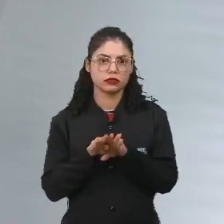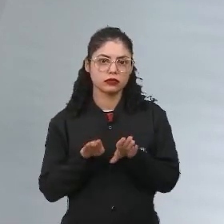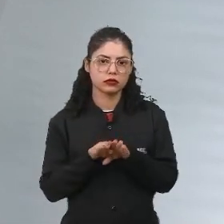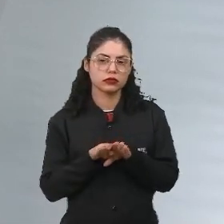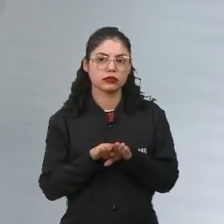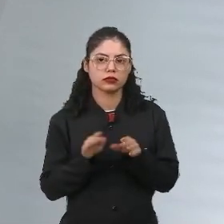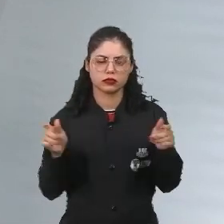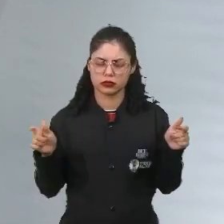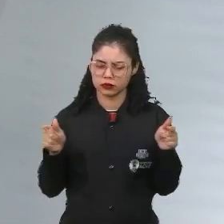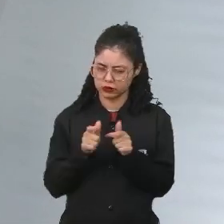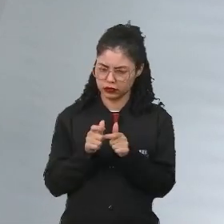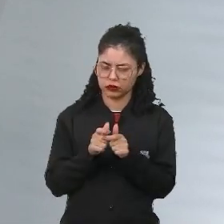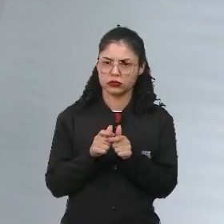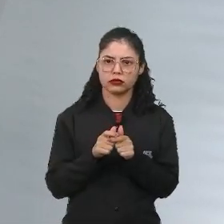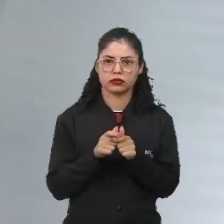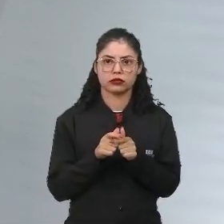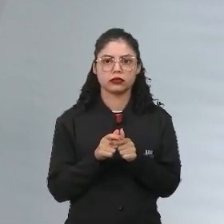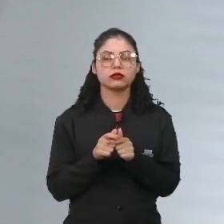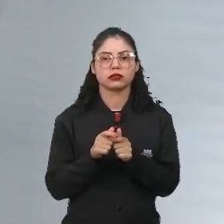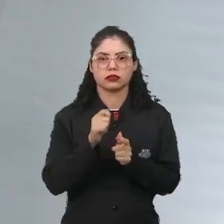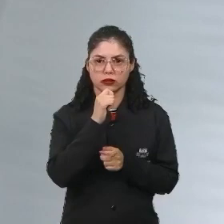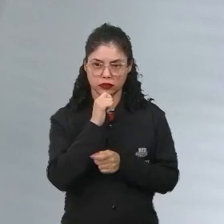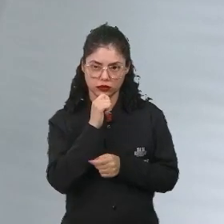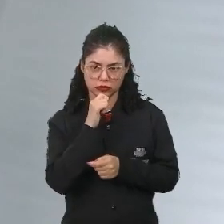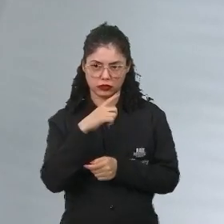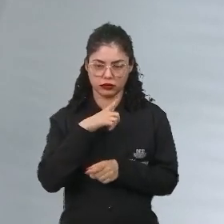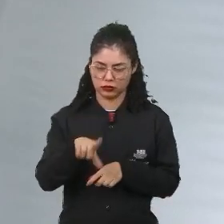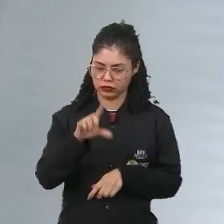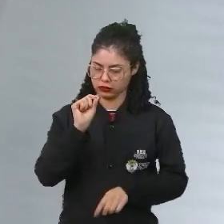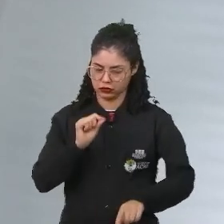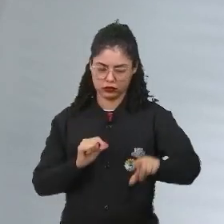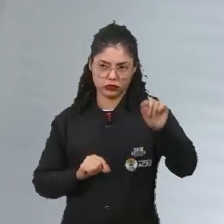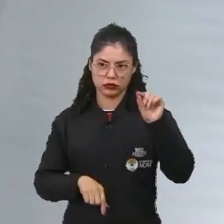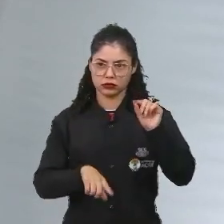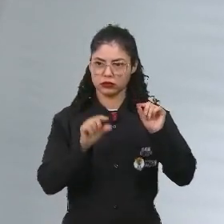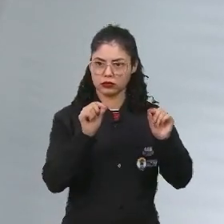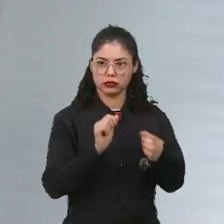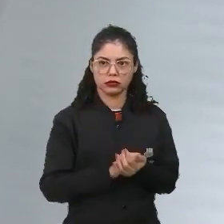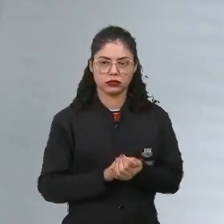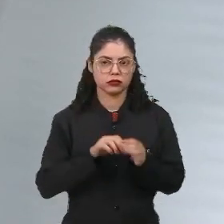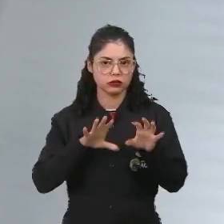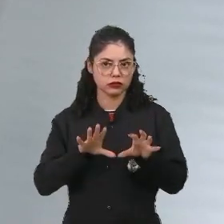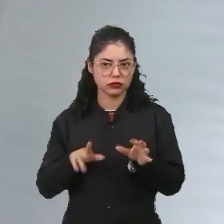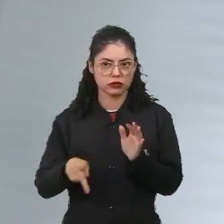com menores tamanhos. Então, vai ser selecionado